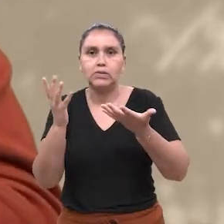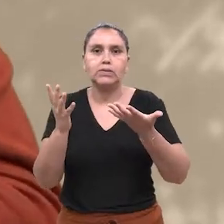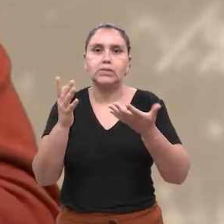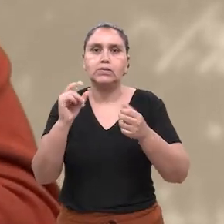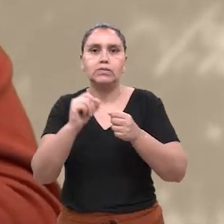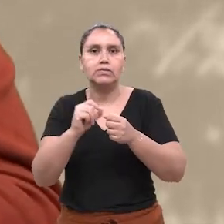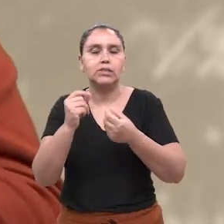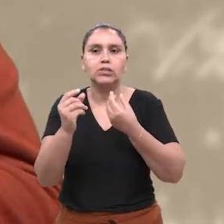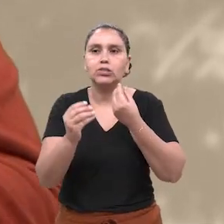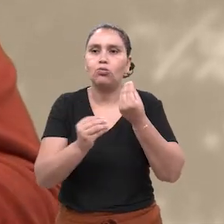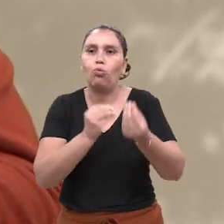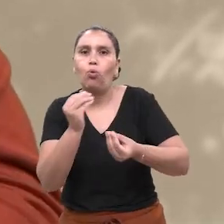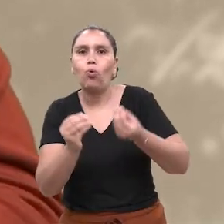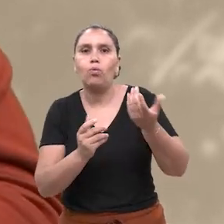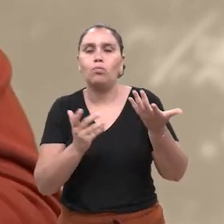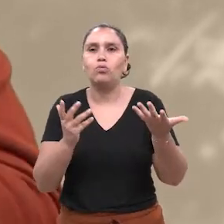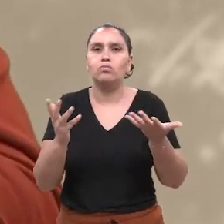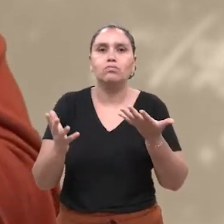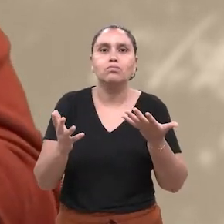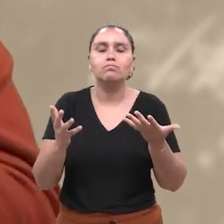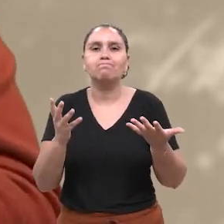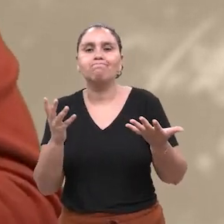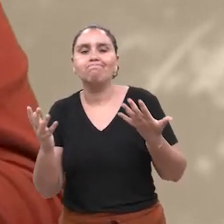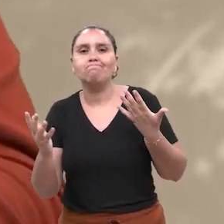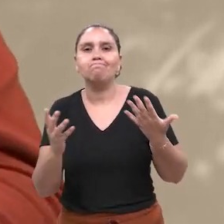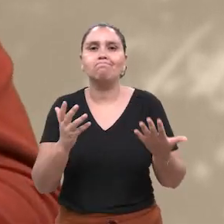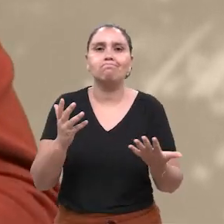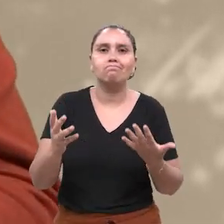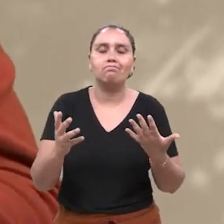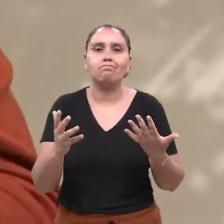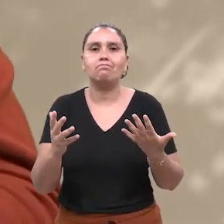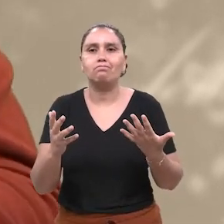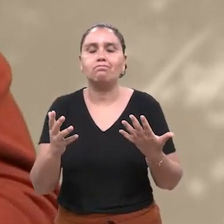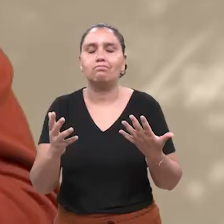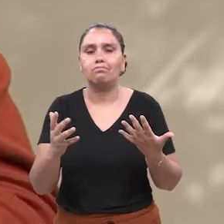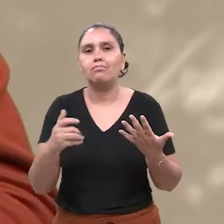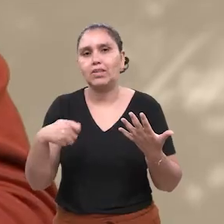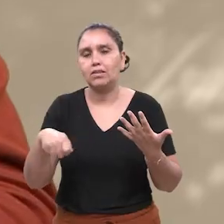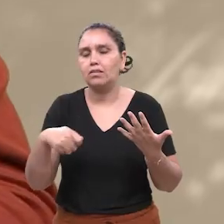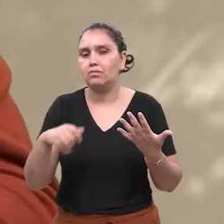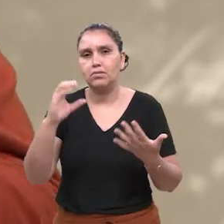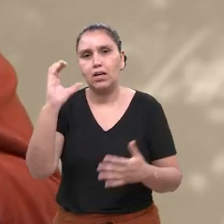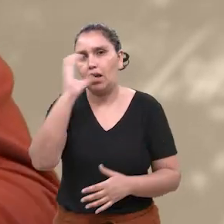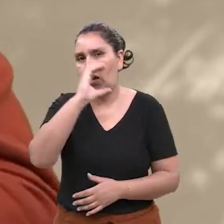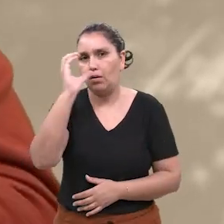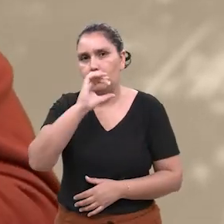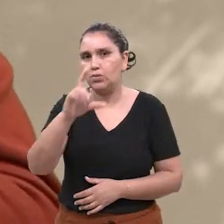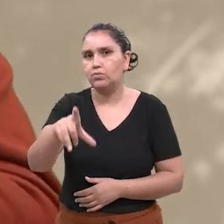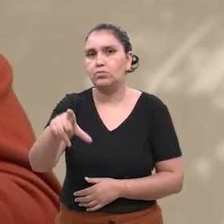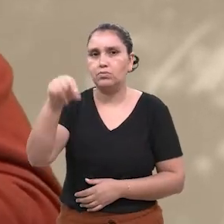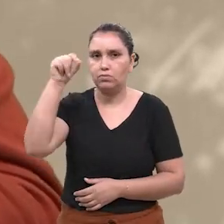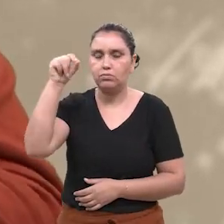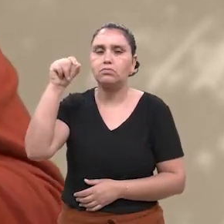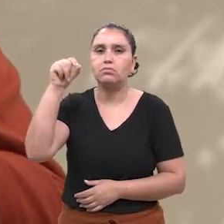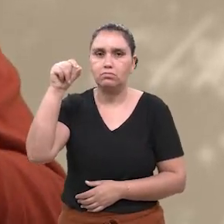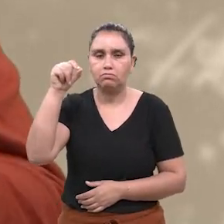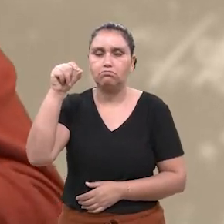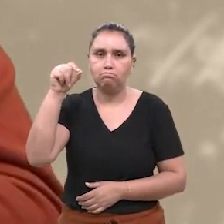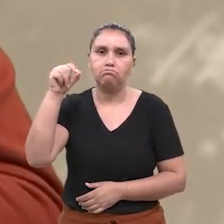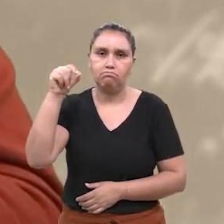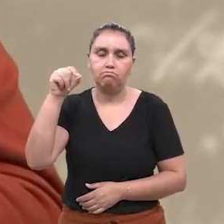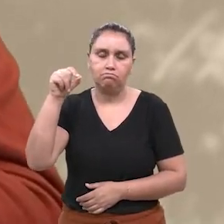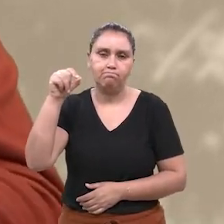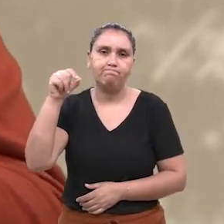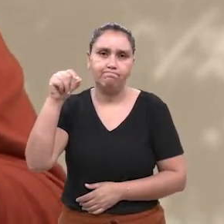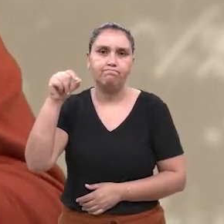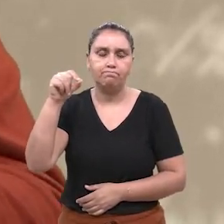É isso que tem que ser feito, tem que ser dessa forma, mas precisávamos naquele momento tomar decisões.